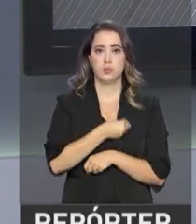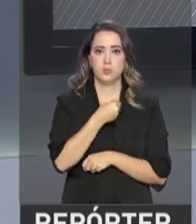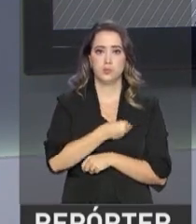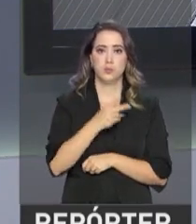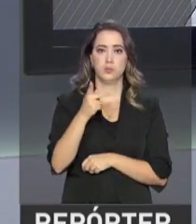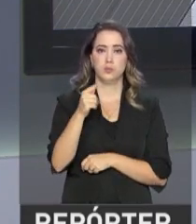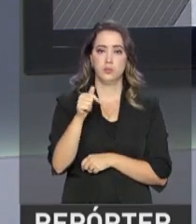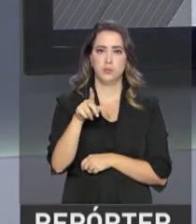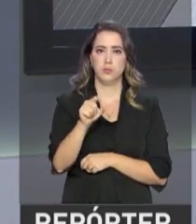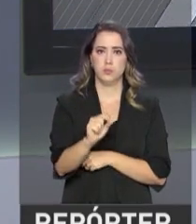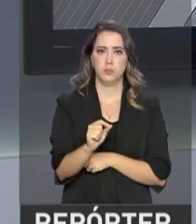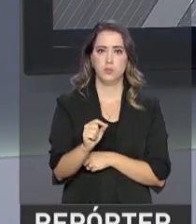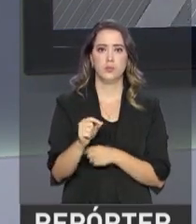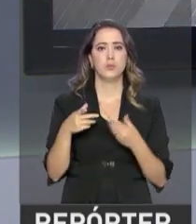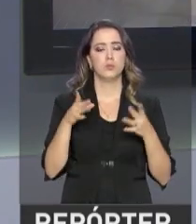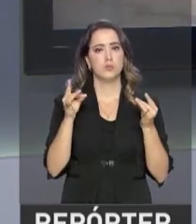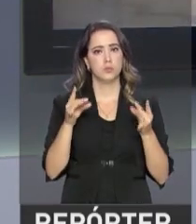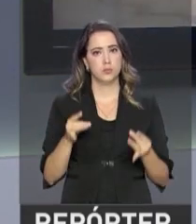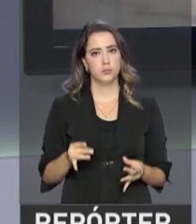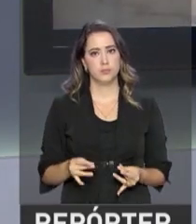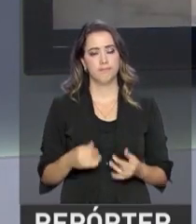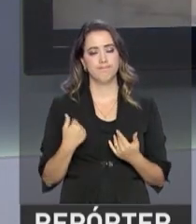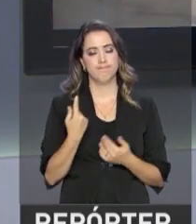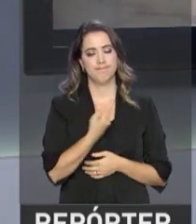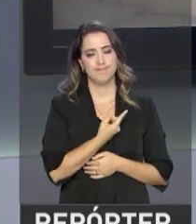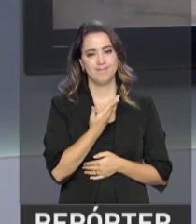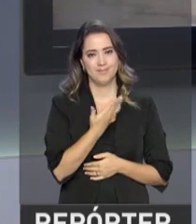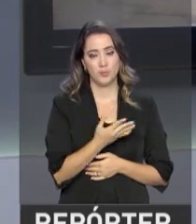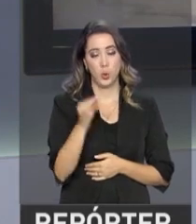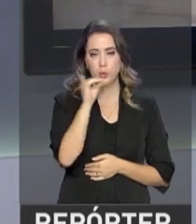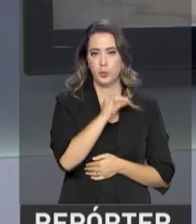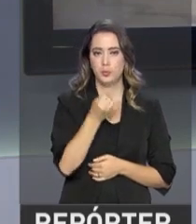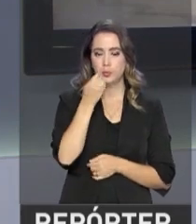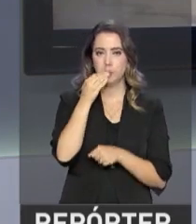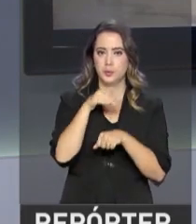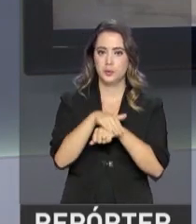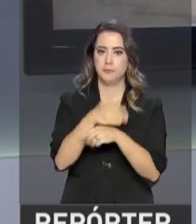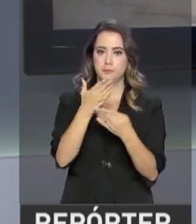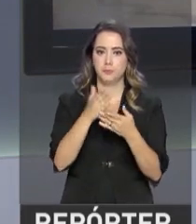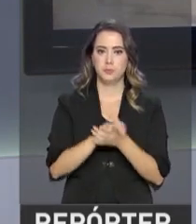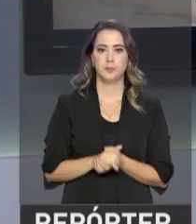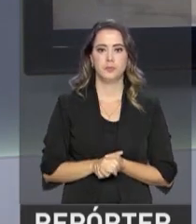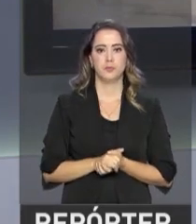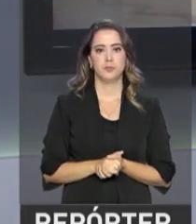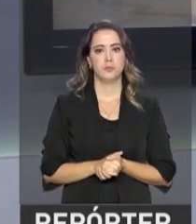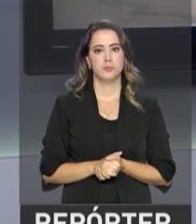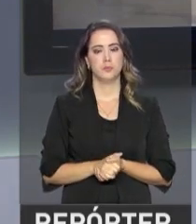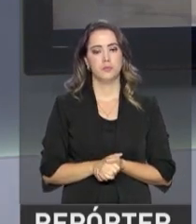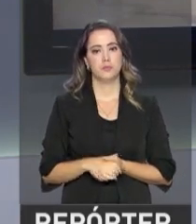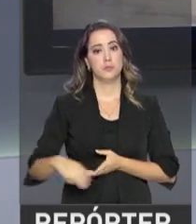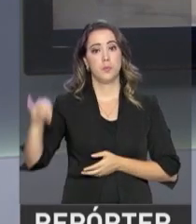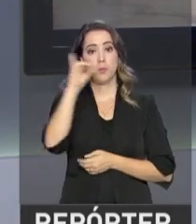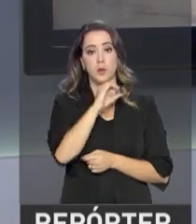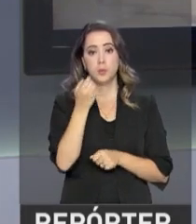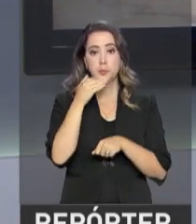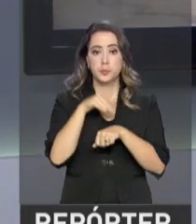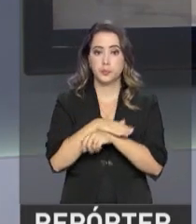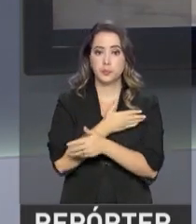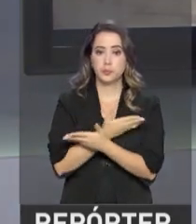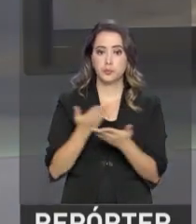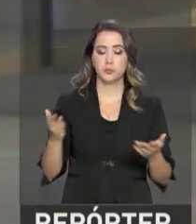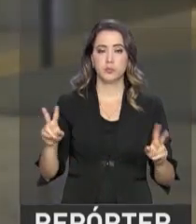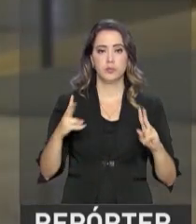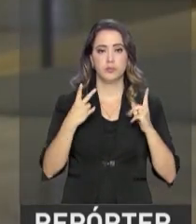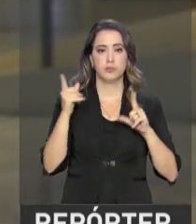ao vivo com o repórter paulo la sálvia que tem os detalhes para a gente olá paulo boa noite pra você olá boa noite pra isso é boa